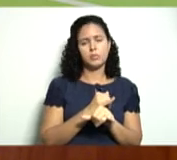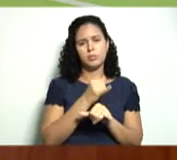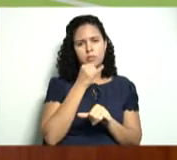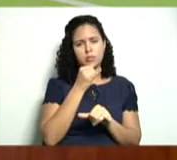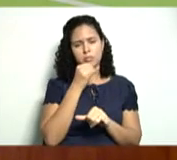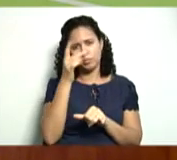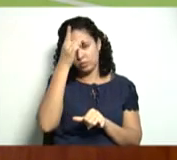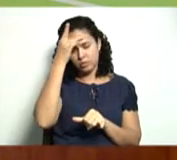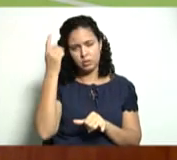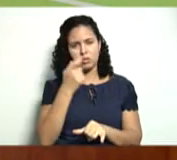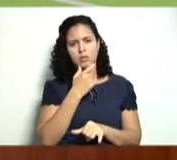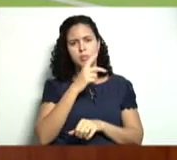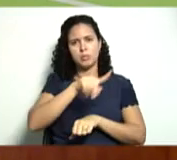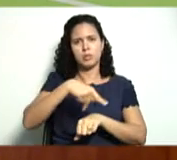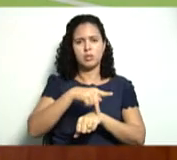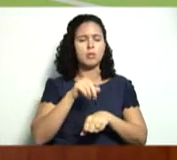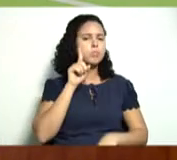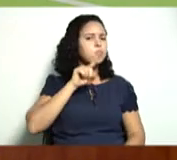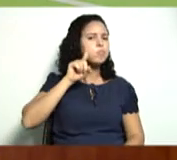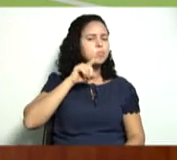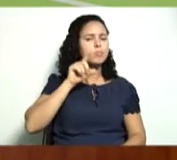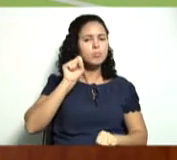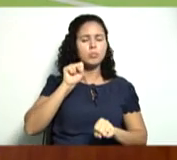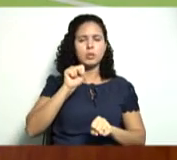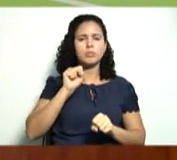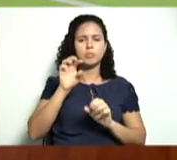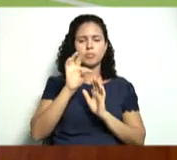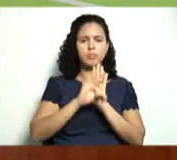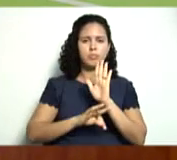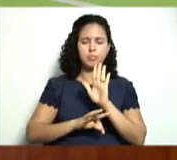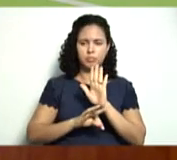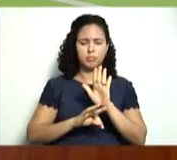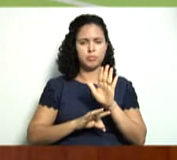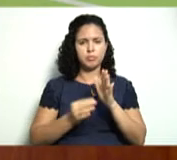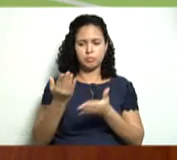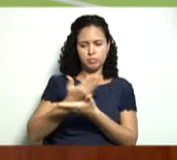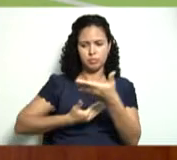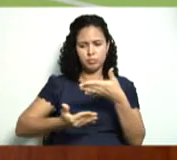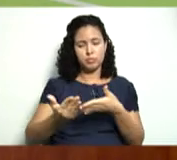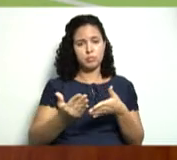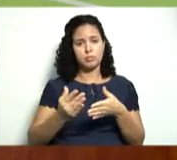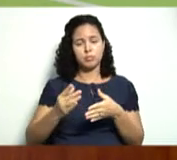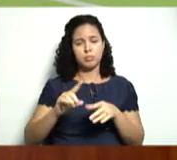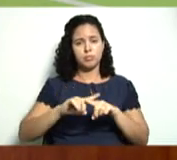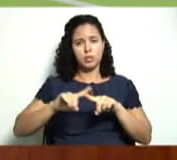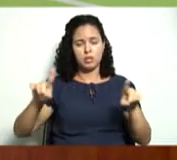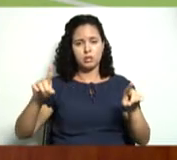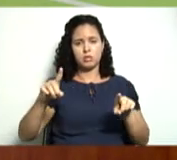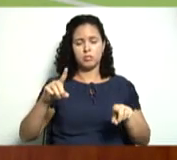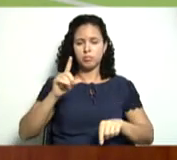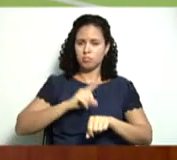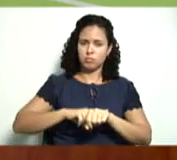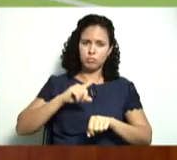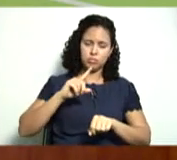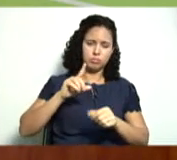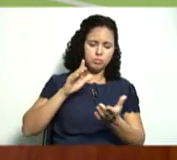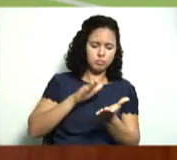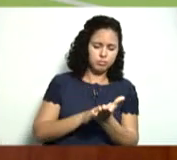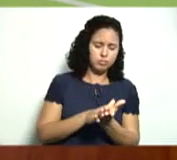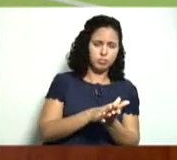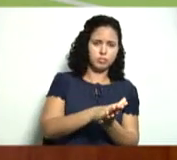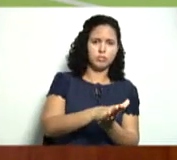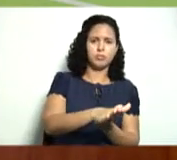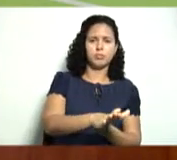unidos por exemplo mas em algum momento você vai precisar fazer a impressão daquele documento gerado né e aí você tem que utilizar